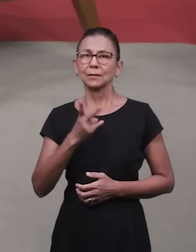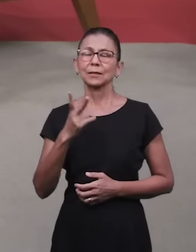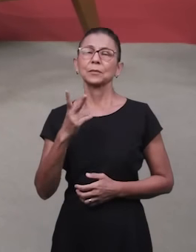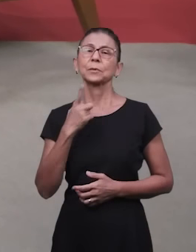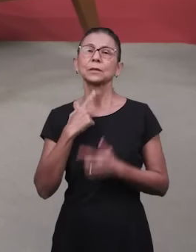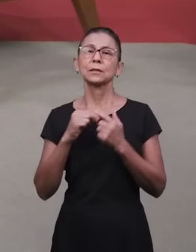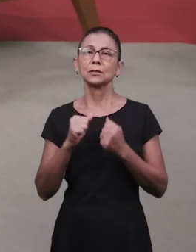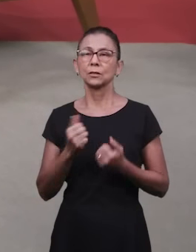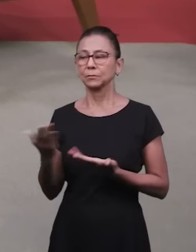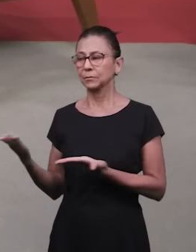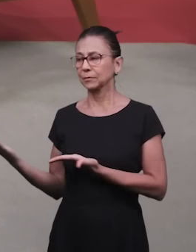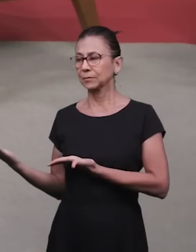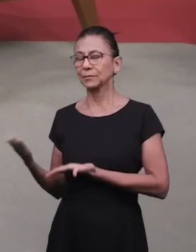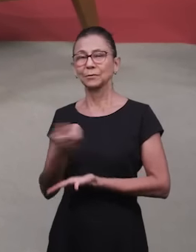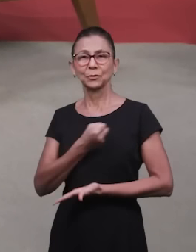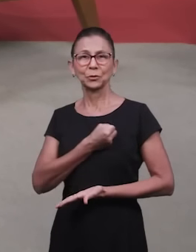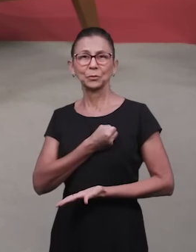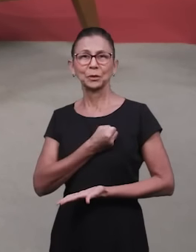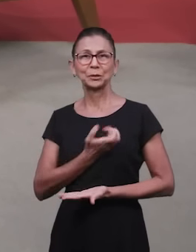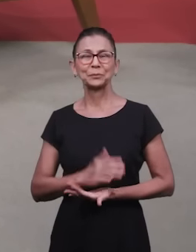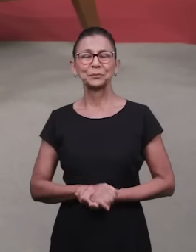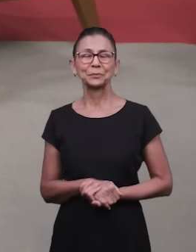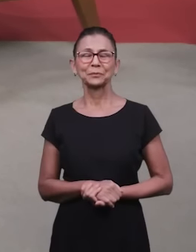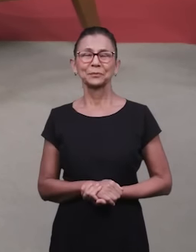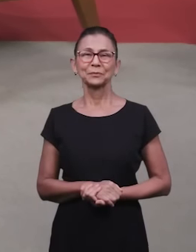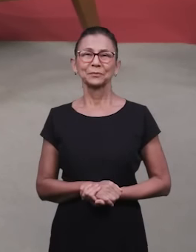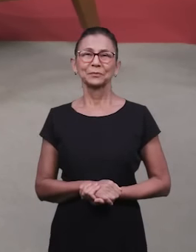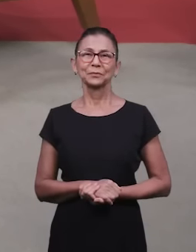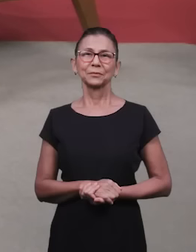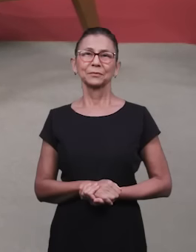que desejar para este número que está aparecendo aí na tela,